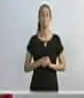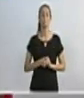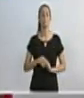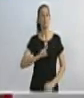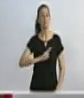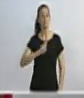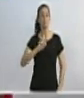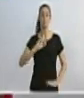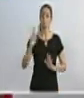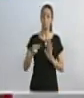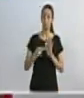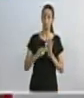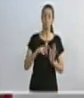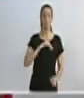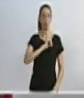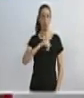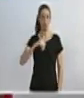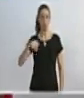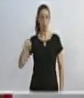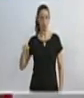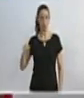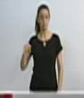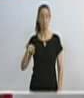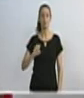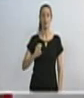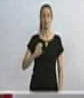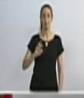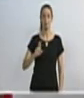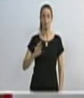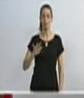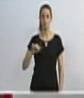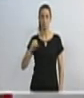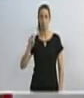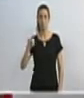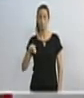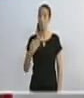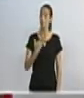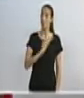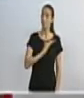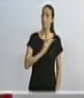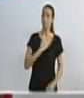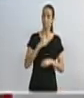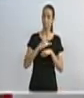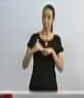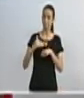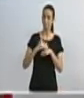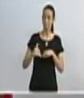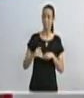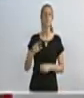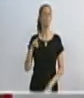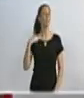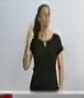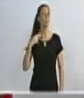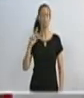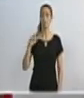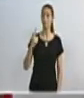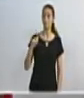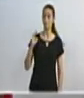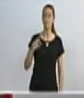do PROCON de Indaial, o Aétios, meu querido amigo, vereador de Gaspar Roberto